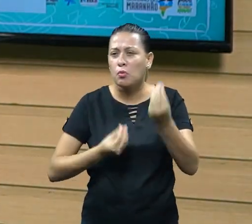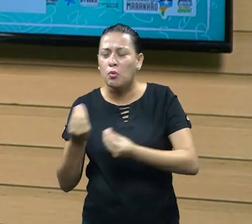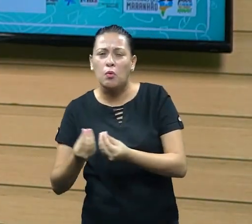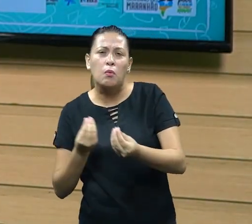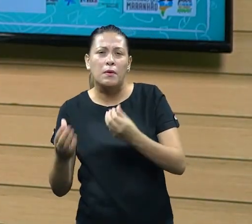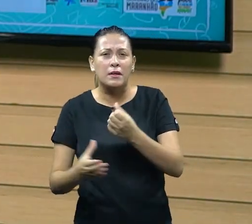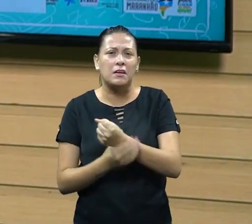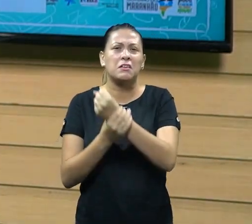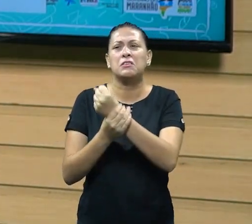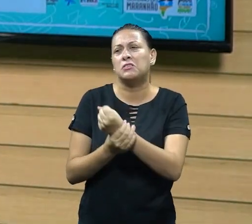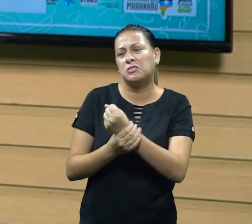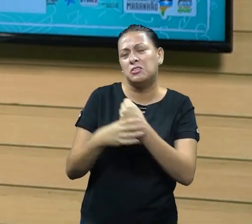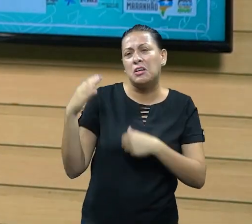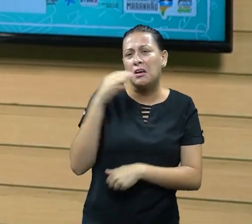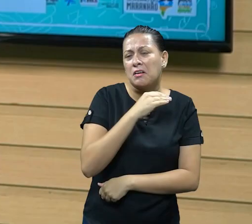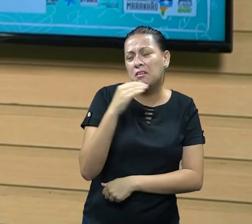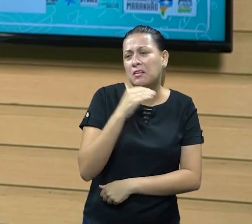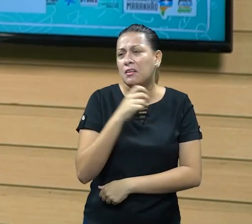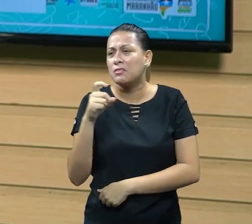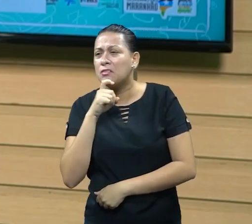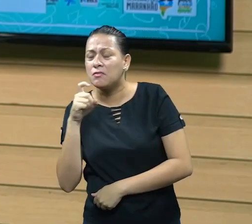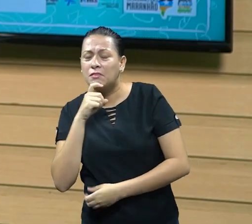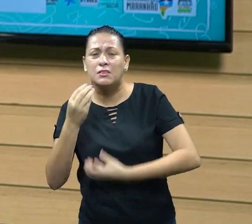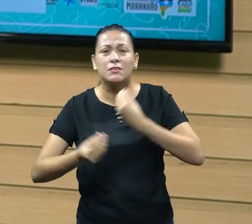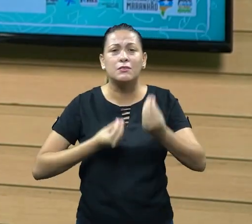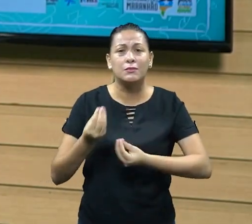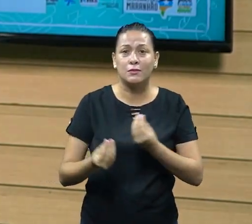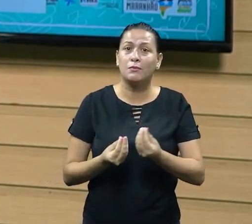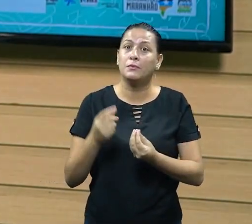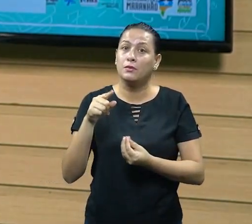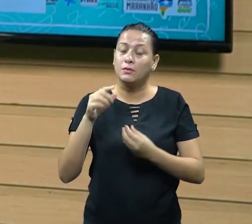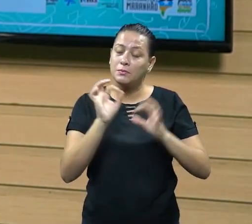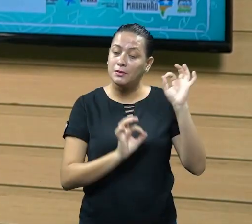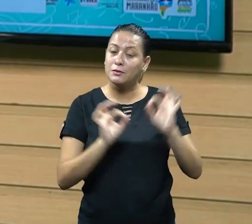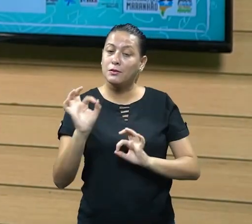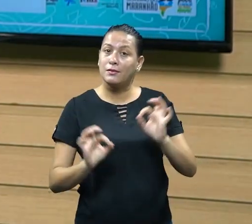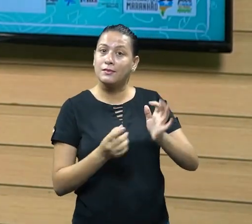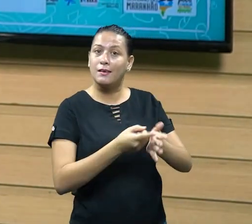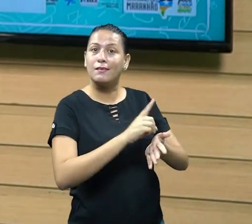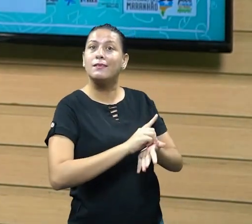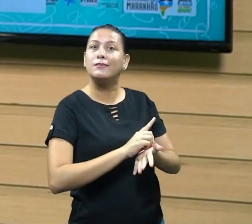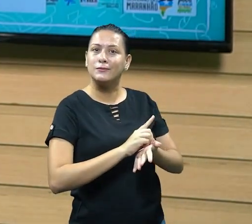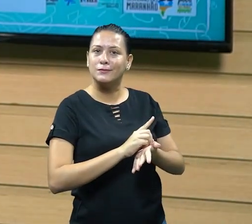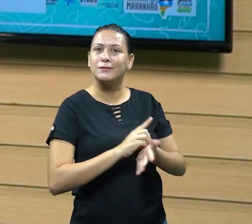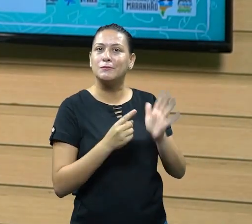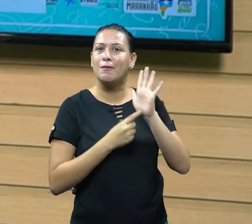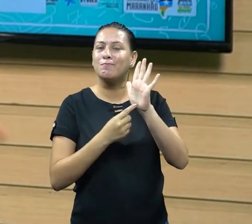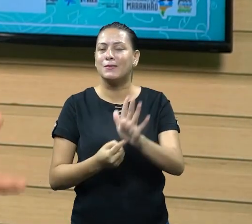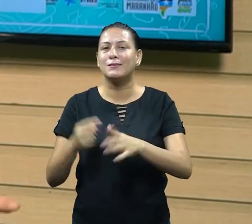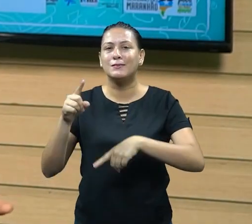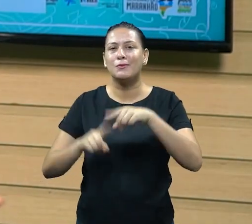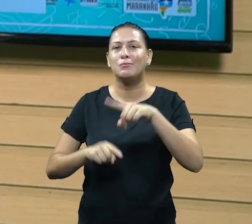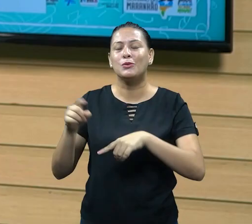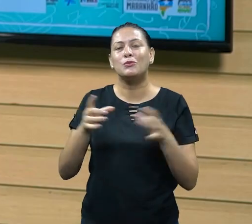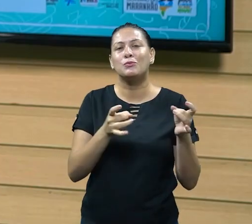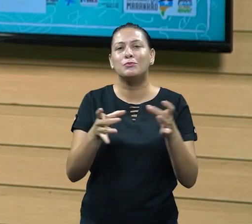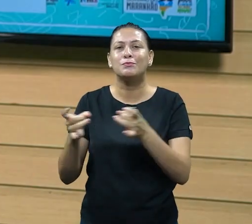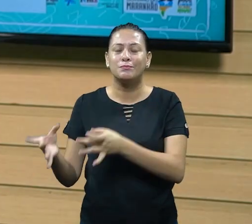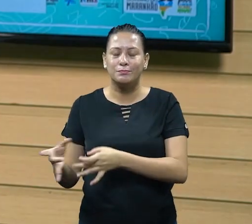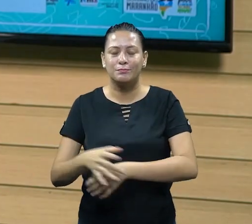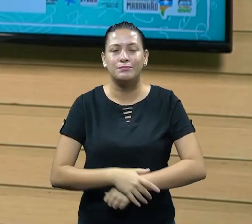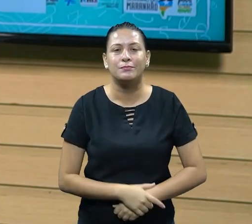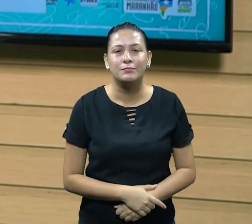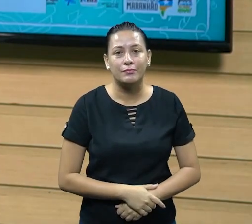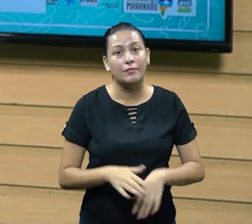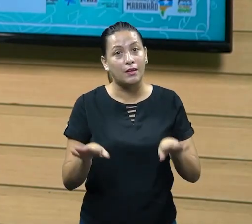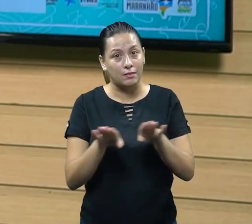garantia, é frost free, não é, quente, é gelado, e aí você tem que estar preparado na oferta da venda desse produto, também do teu serviço. E